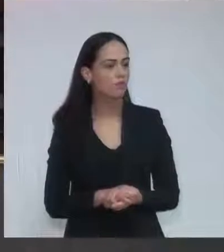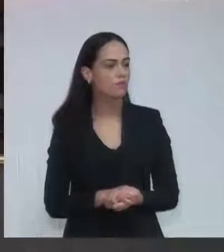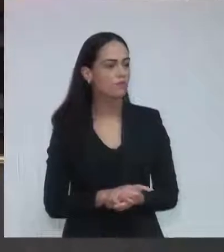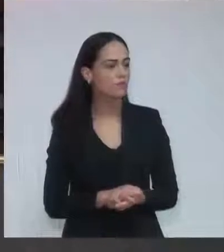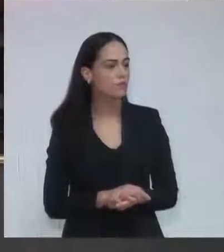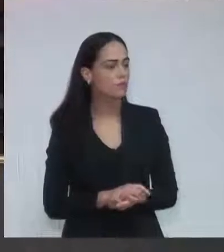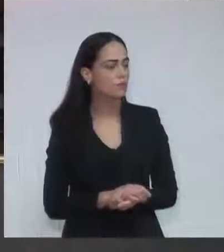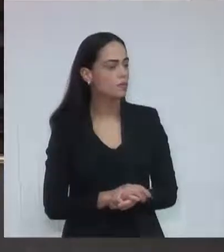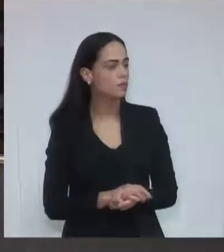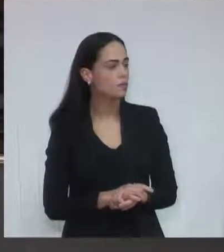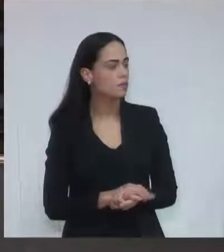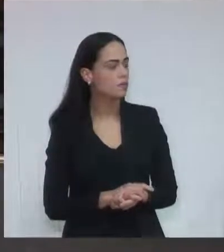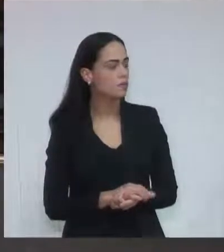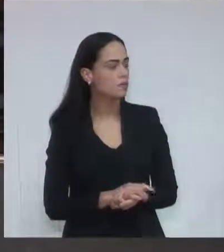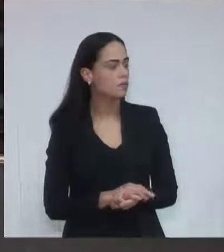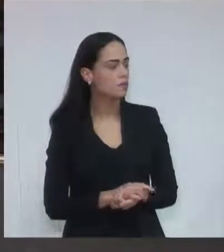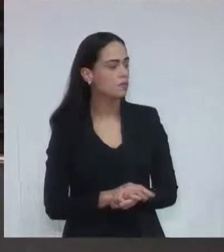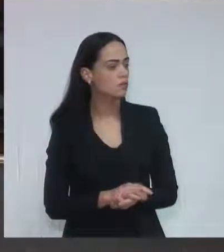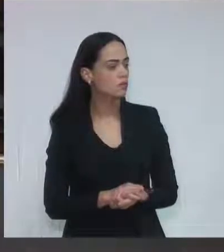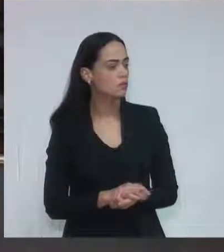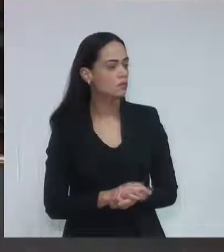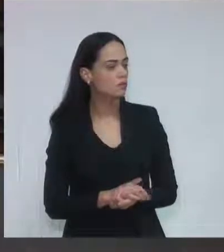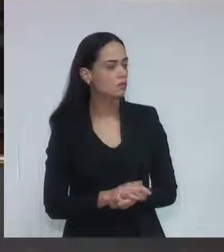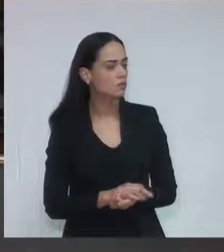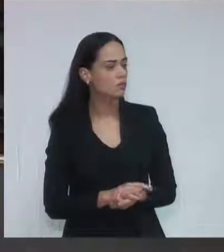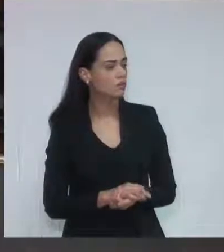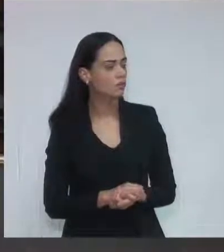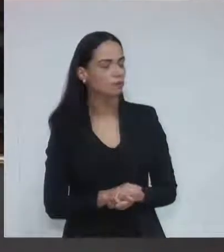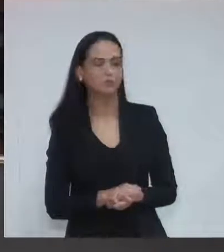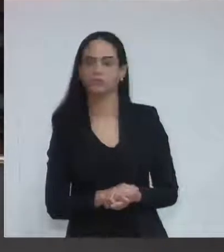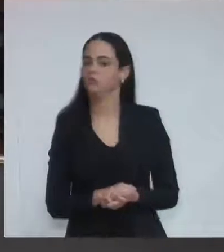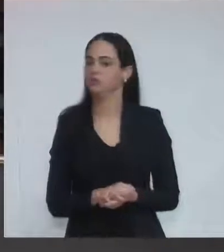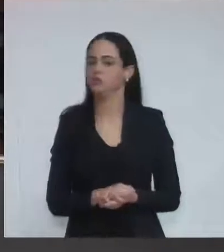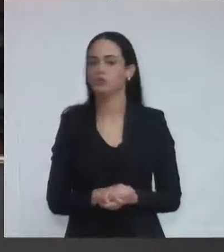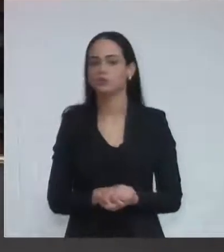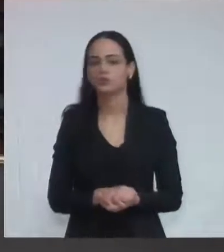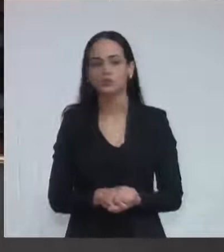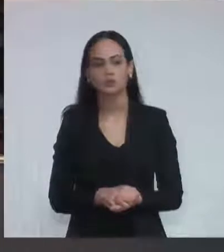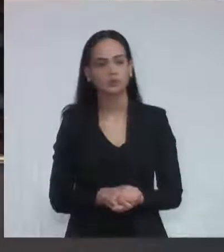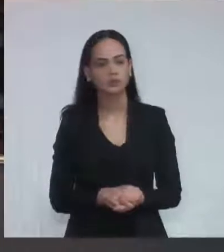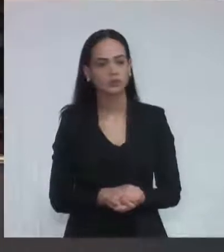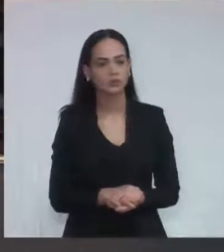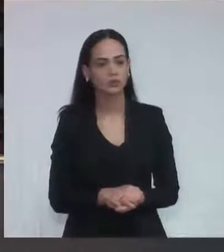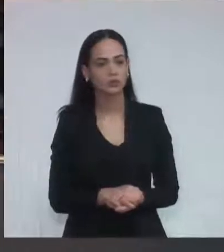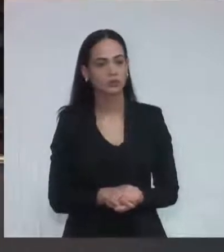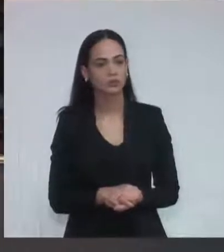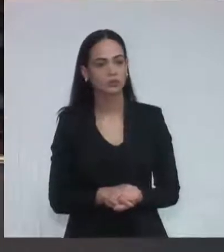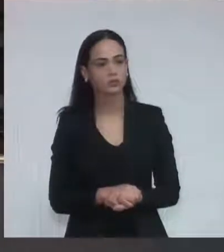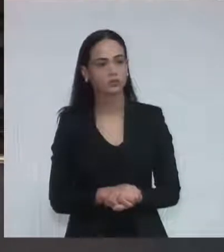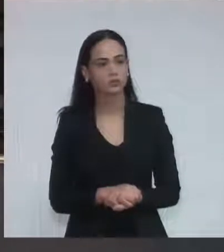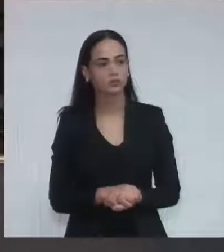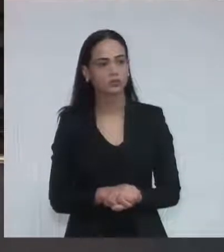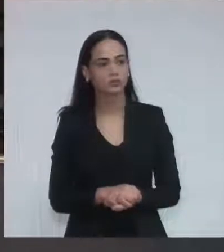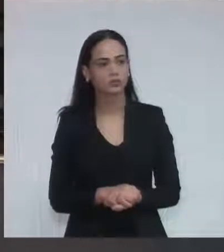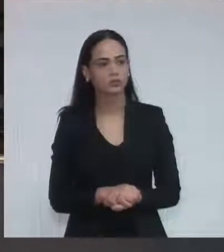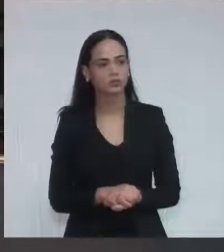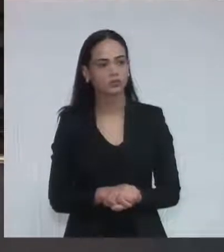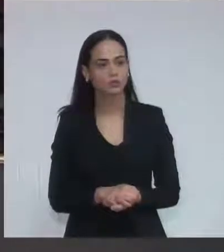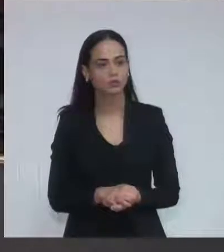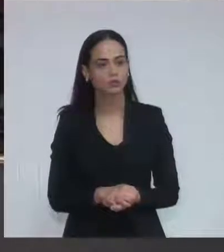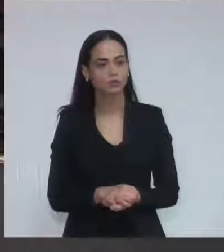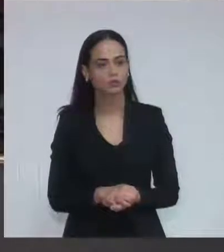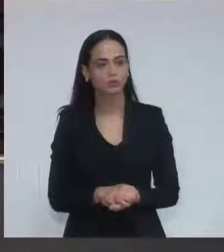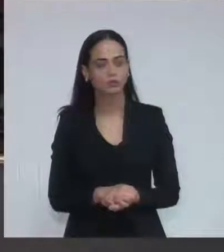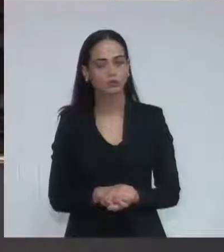sobre o arquivamento do processo. Então lê tudo. Vocês gostam de mim, não? É. Eu estou tentando escapar.